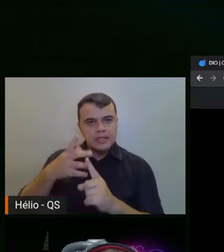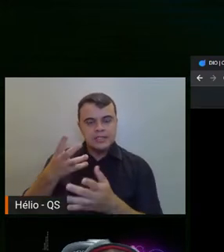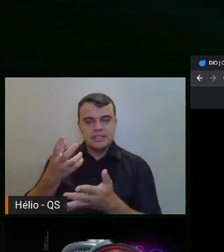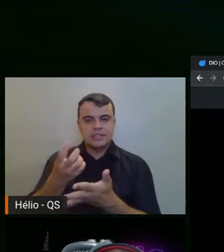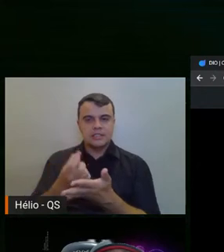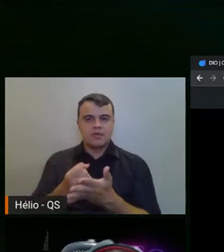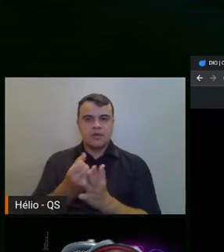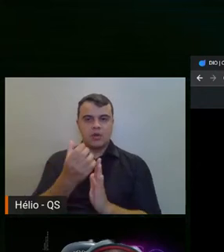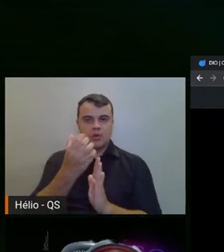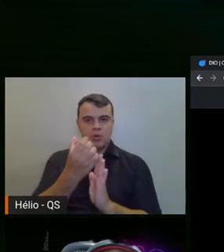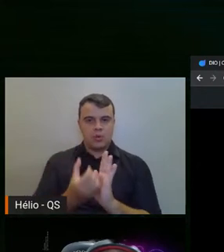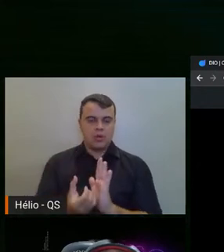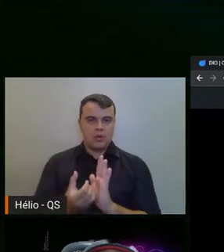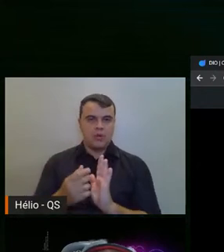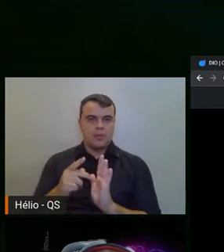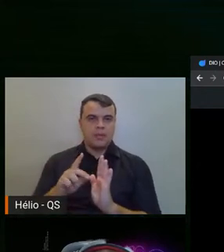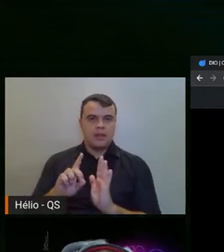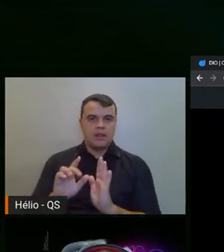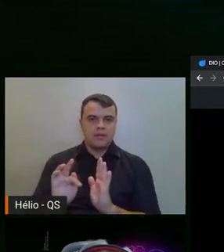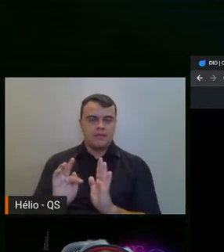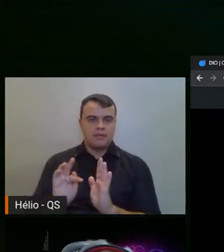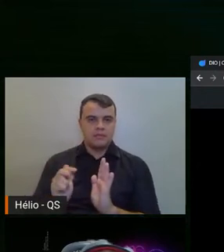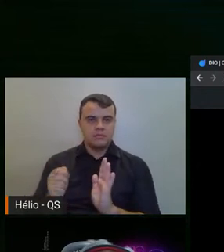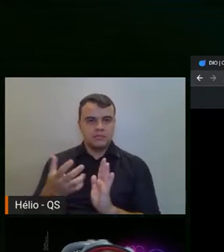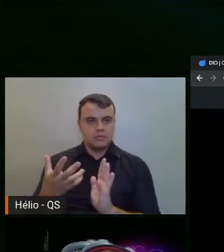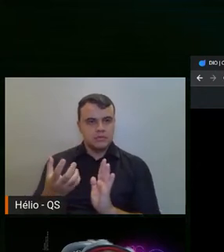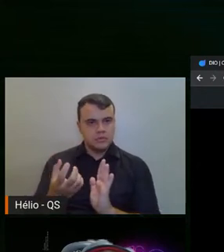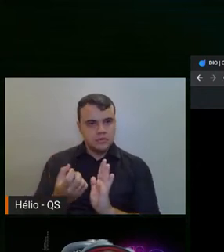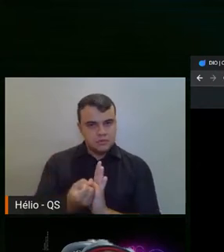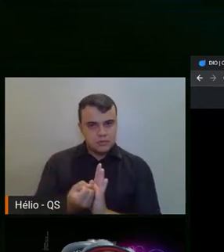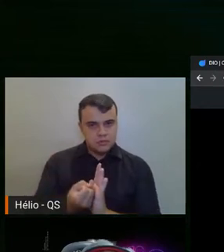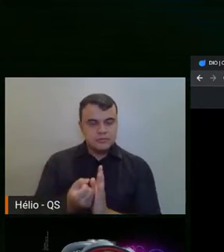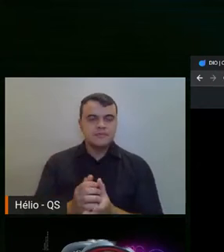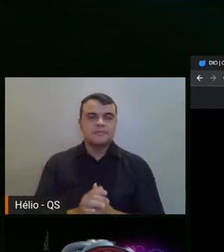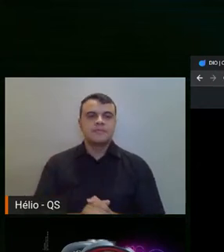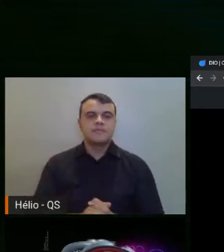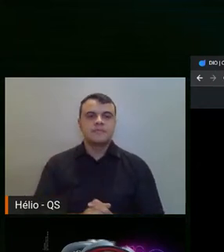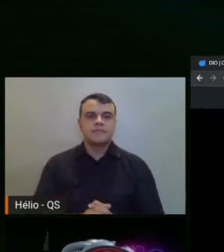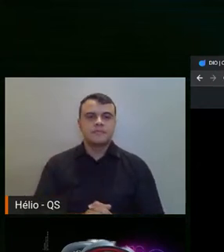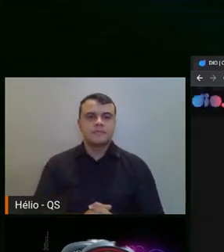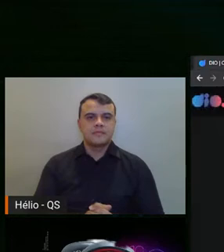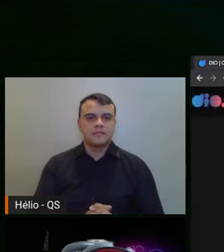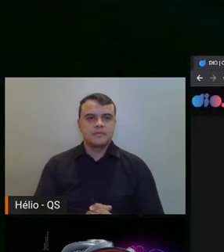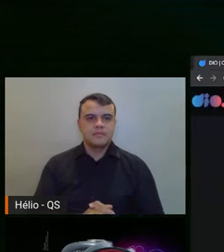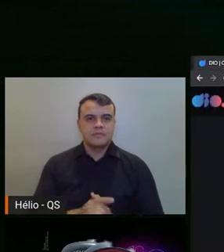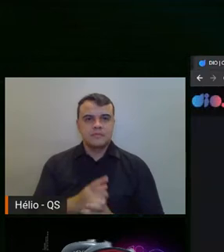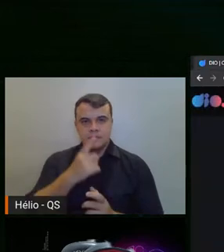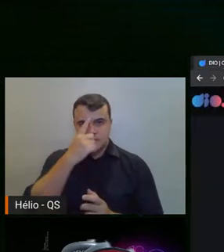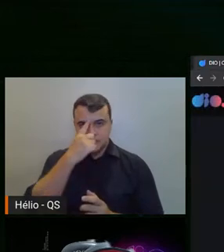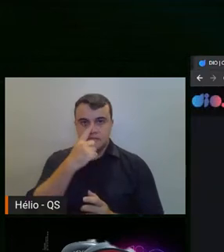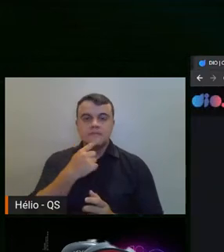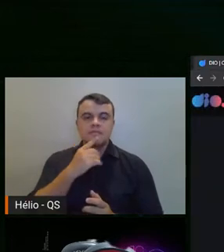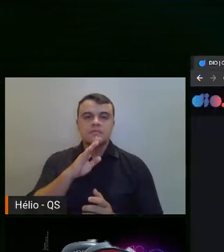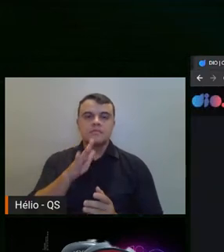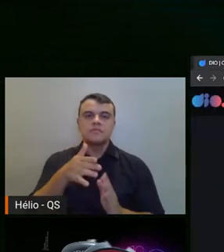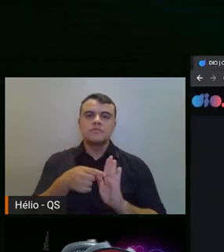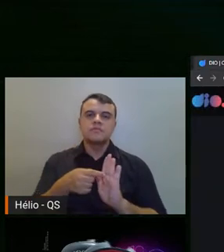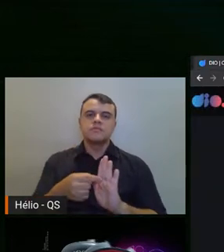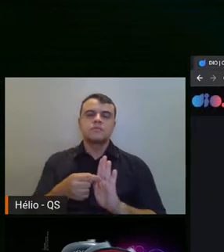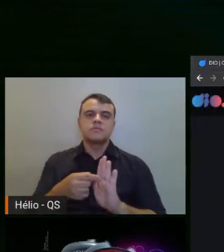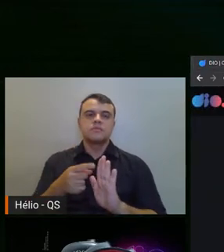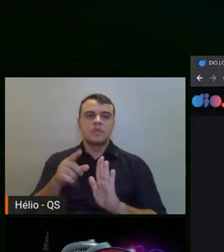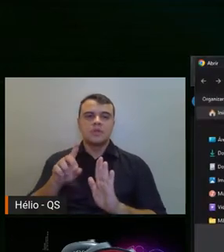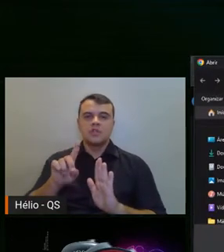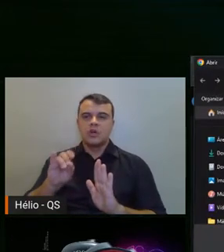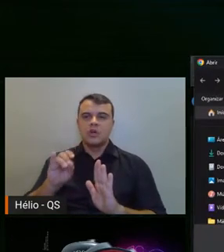o currículo de vocês como PDF aí você vem salva como PDF ele vai gerar aqui um perfilzinho E aí você pode vir aqui na plataforma